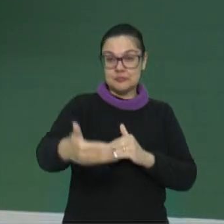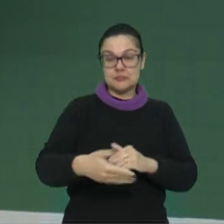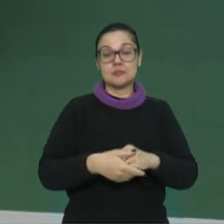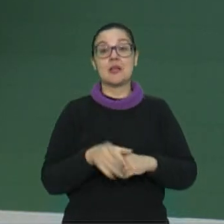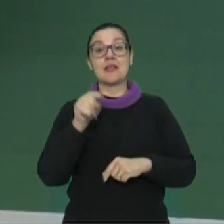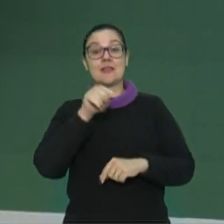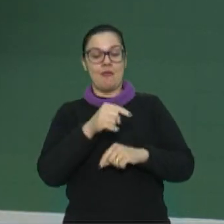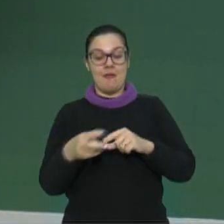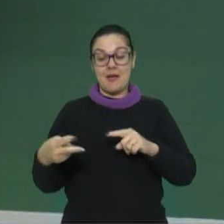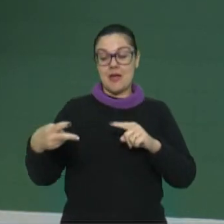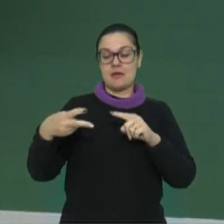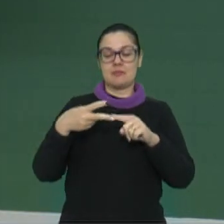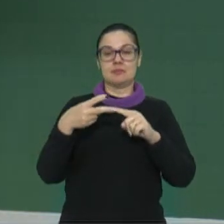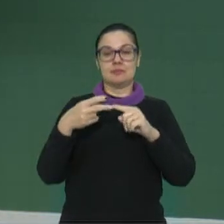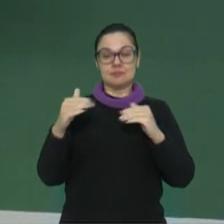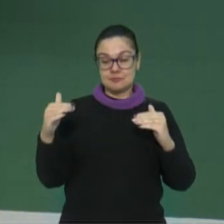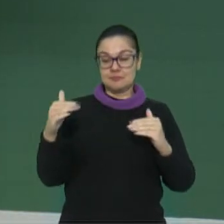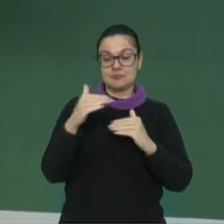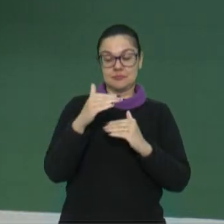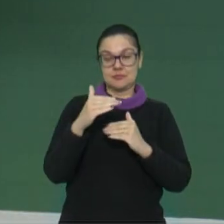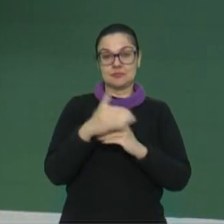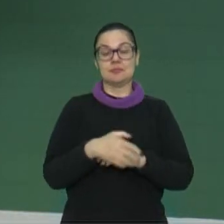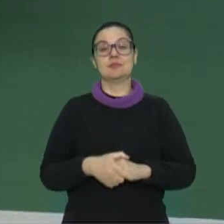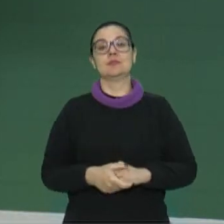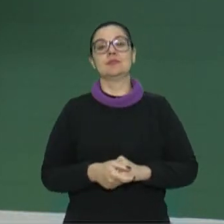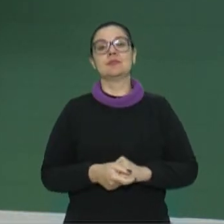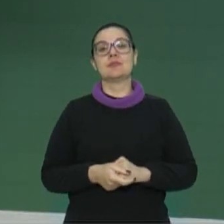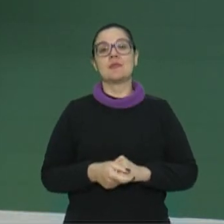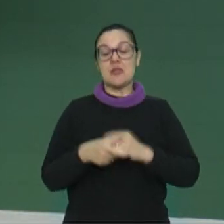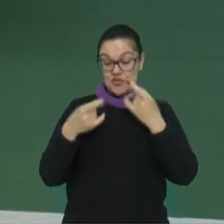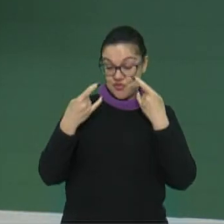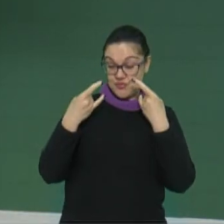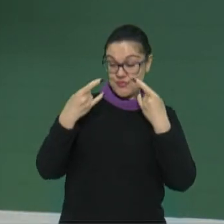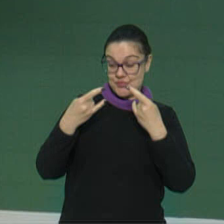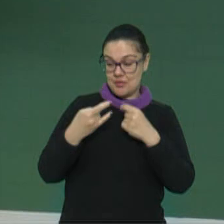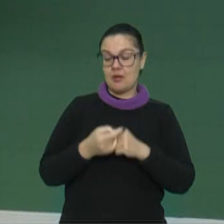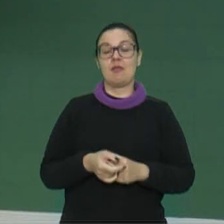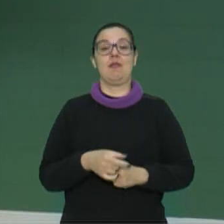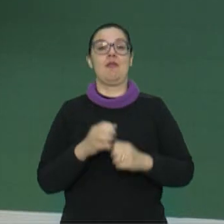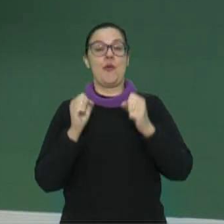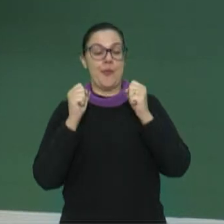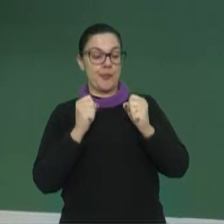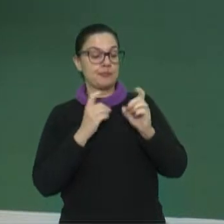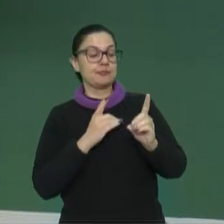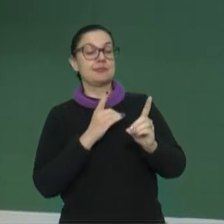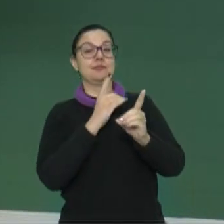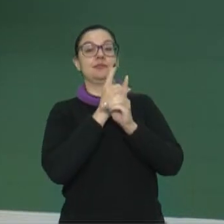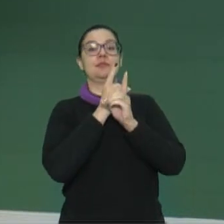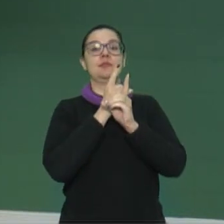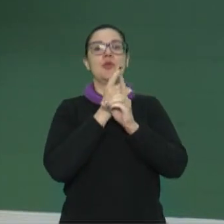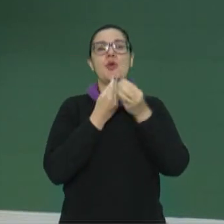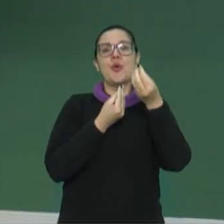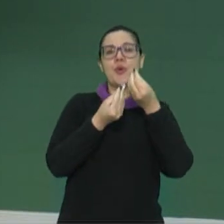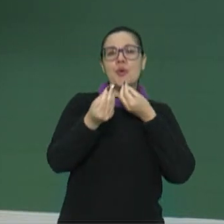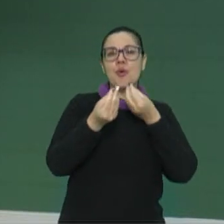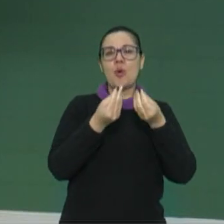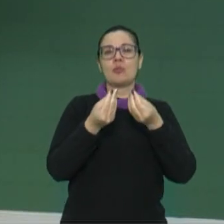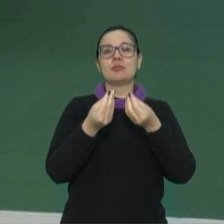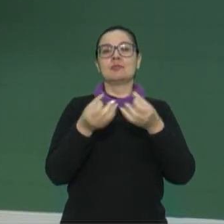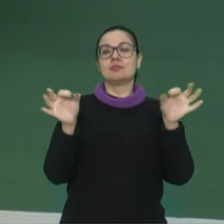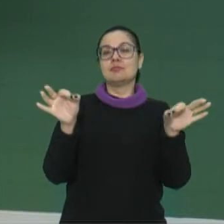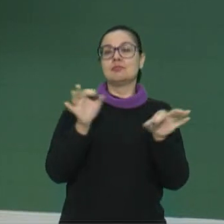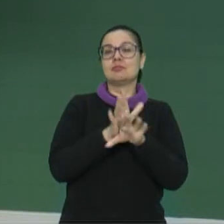vai trazer outra seção, subtítulo, destacado, para que eu possa encontrar ali como que soluciona isso